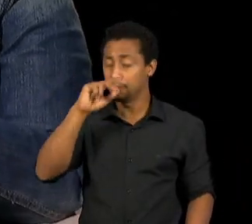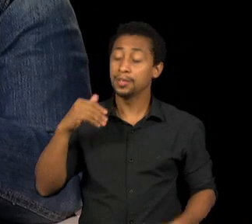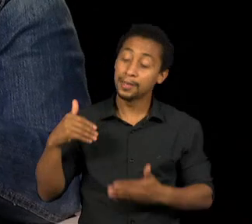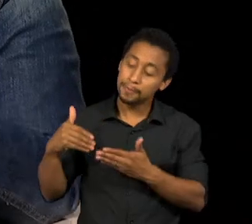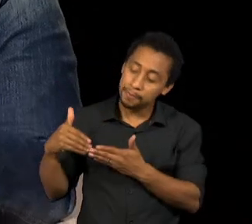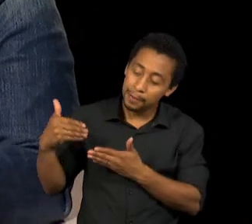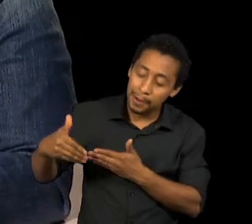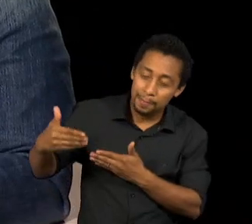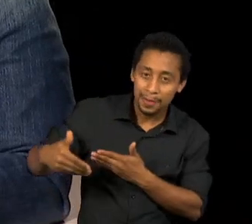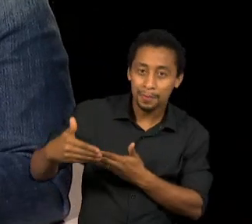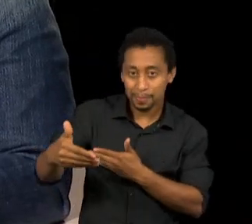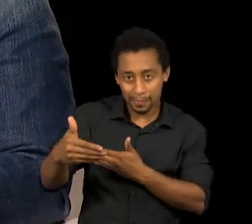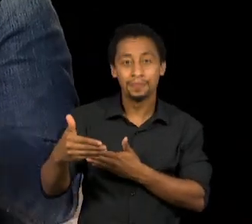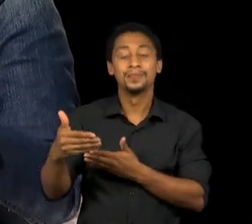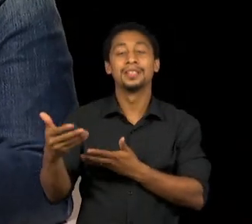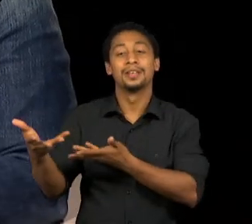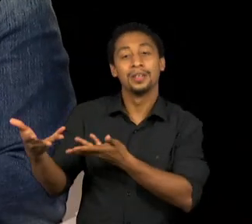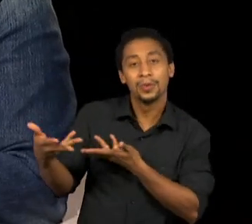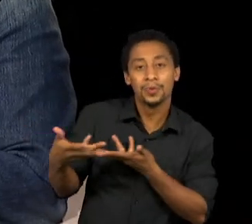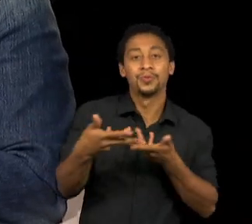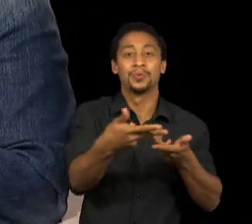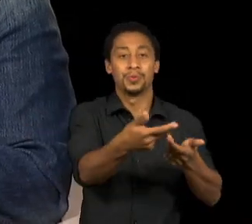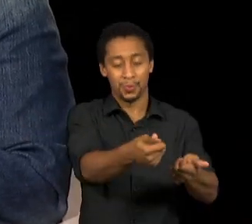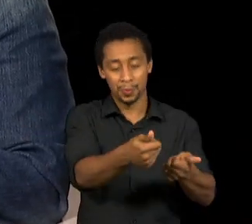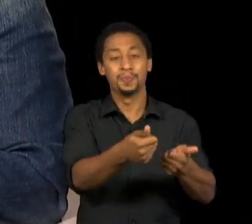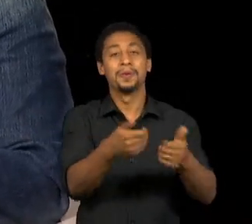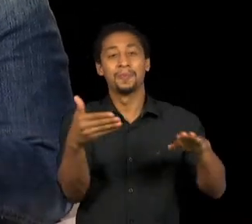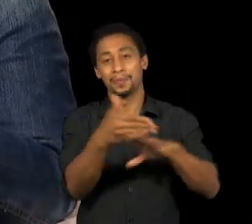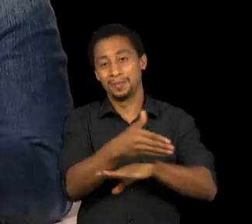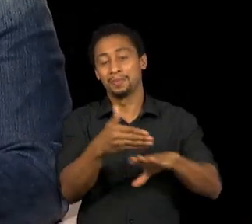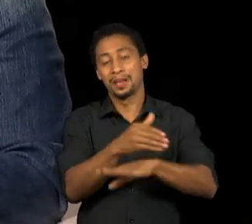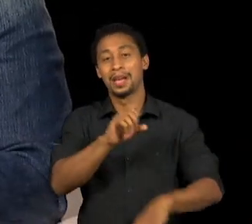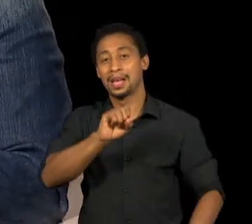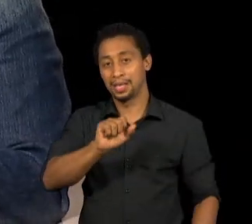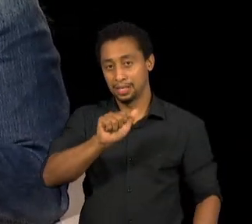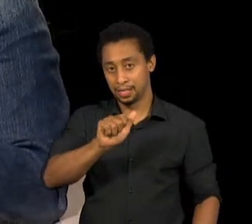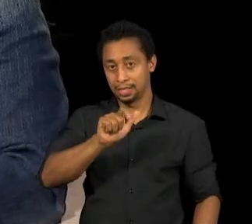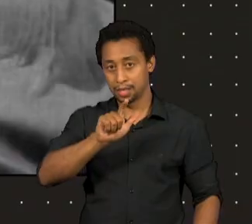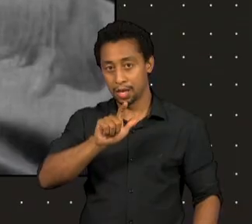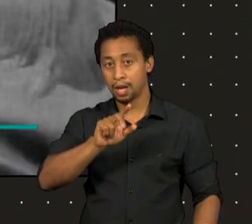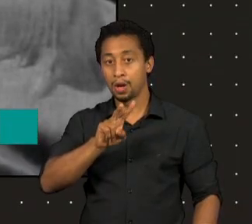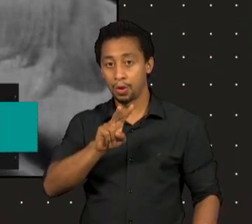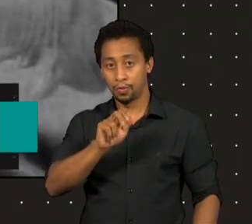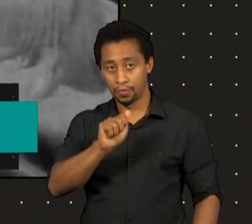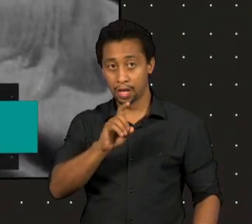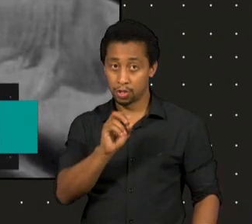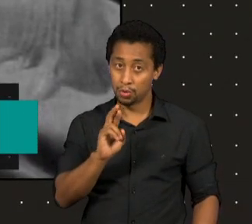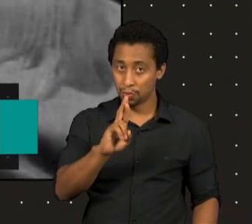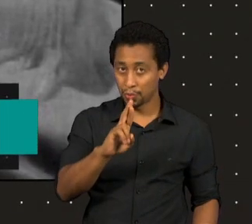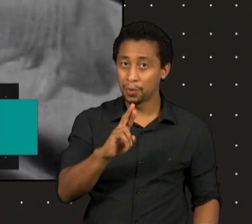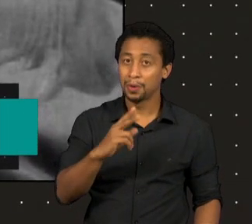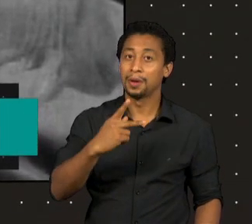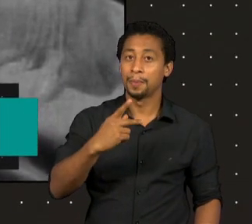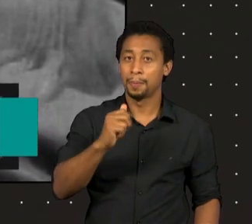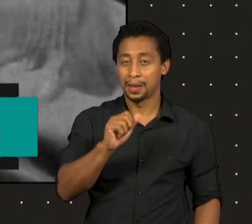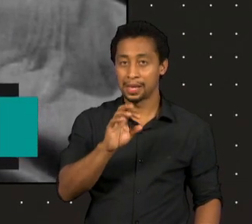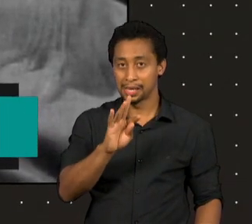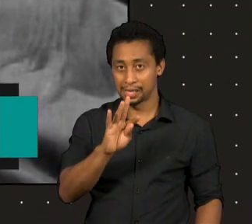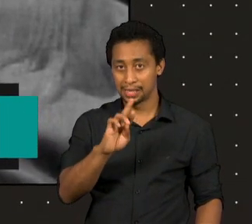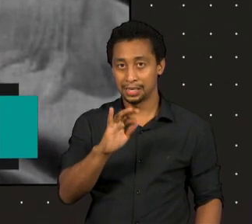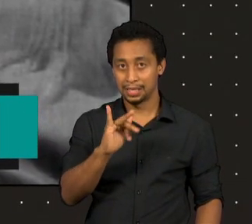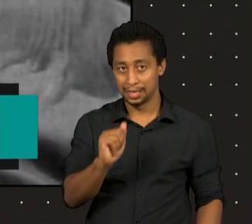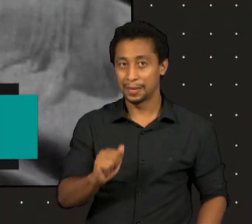fazer Salvador da Pátria, também do Lauro. Uma personagem incrível, muito, muito difícil